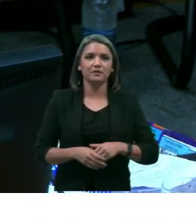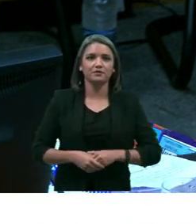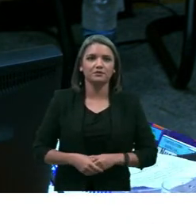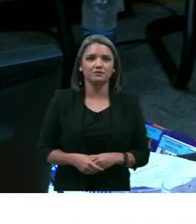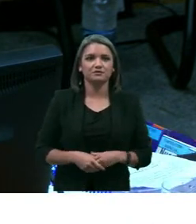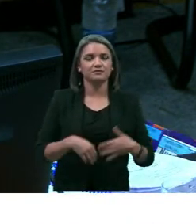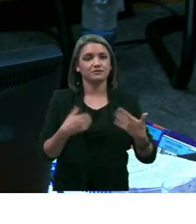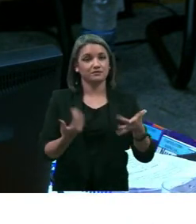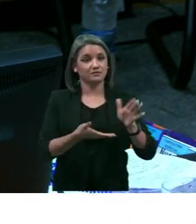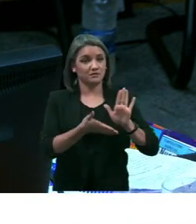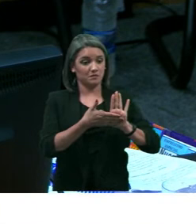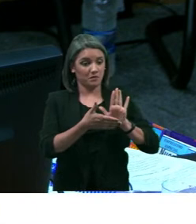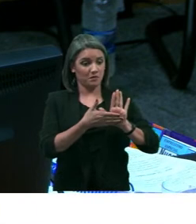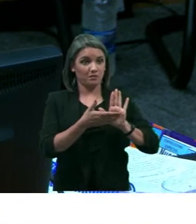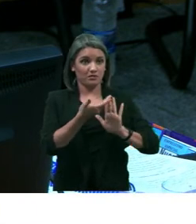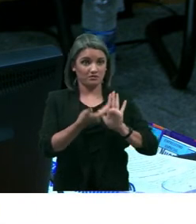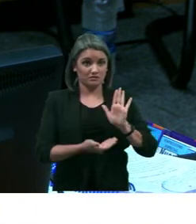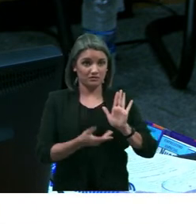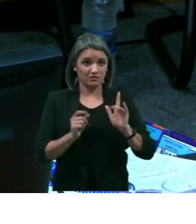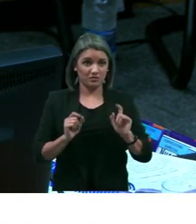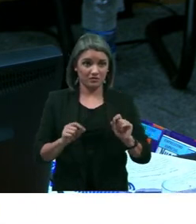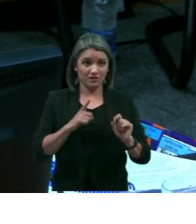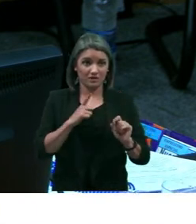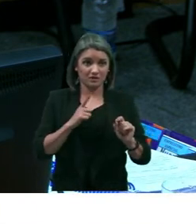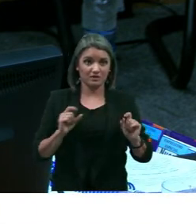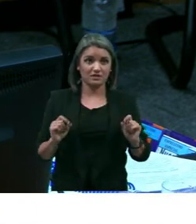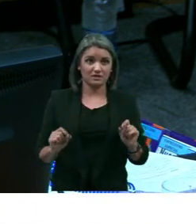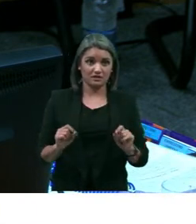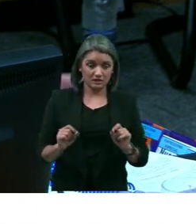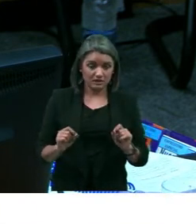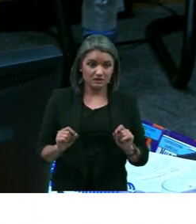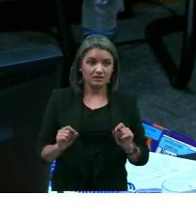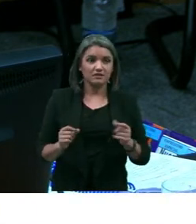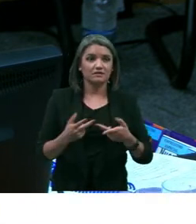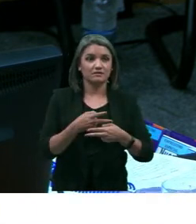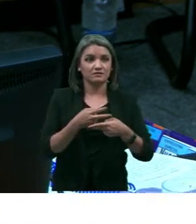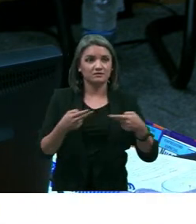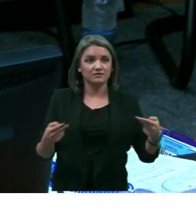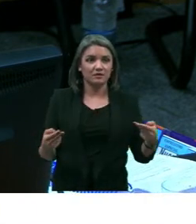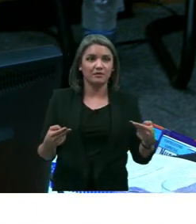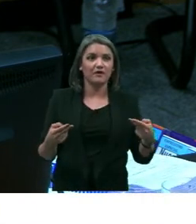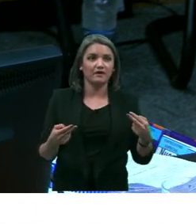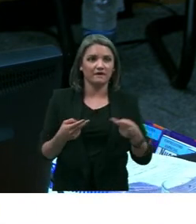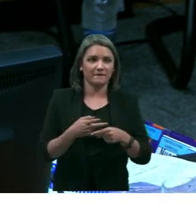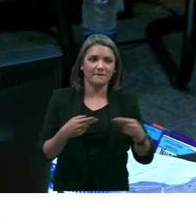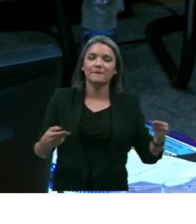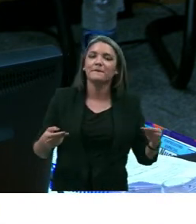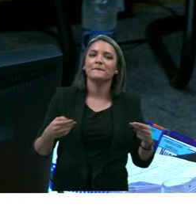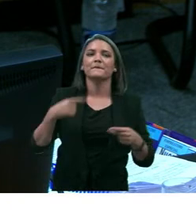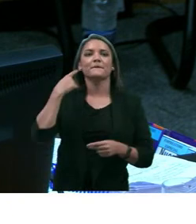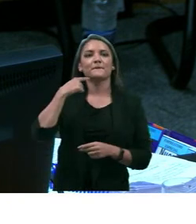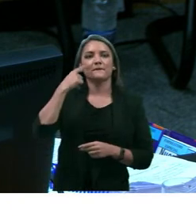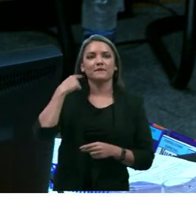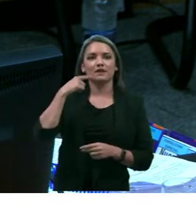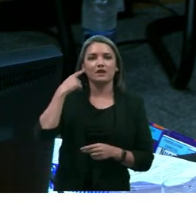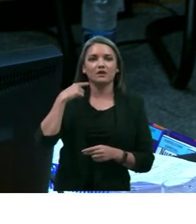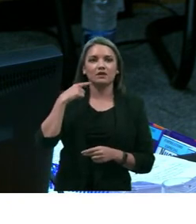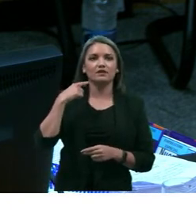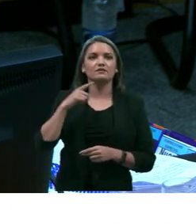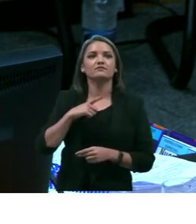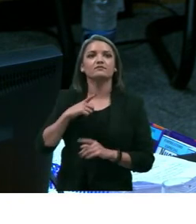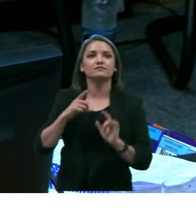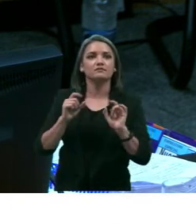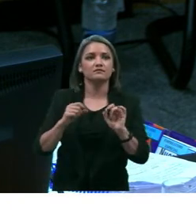proposta, não sem antes cumprimentar as sustentações combativas dos doutores advogados, é no sentido